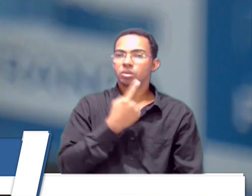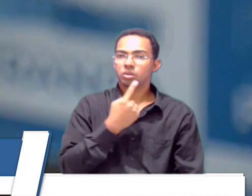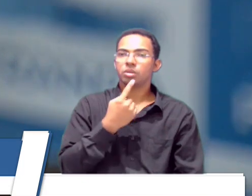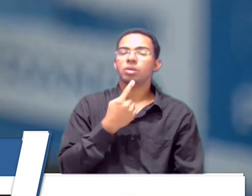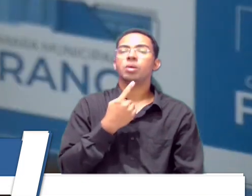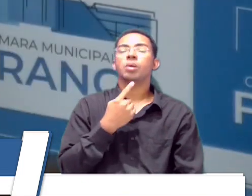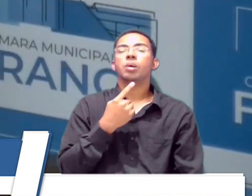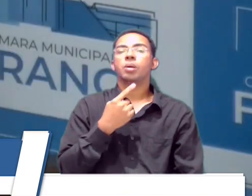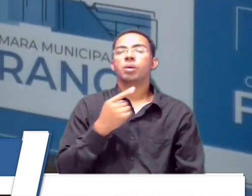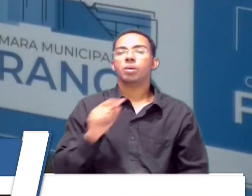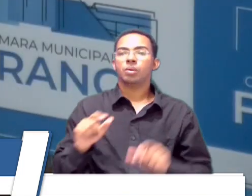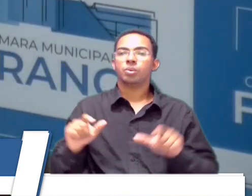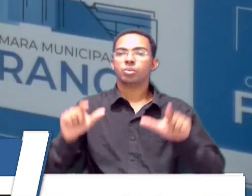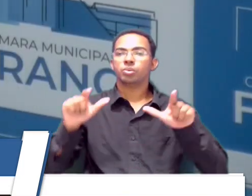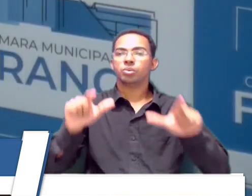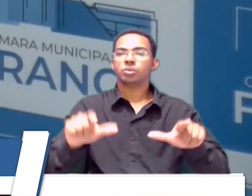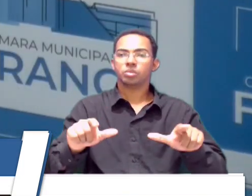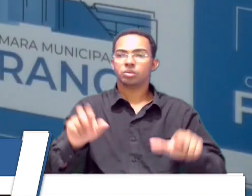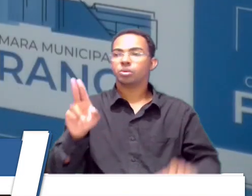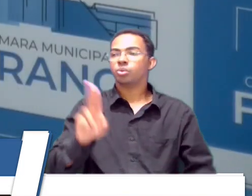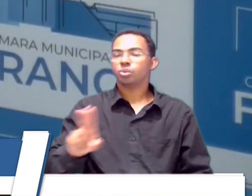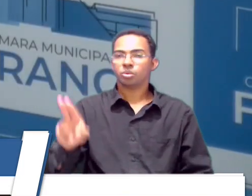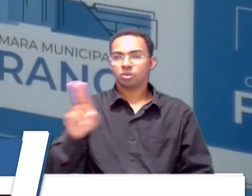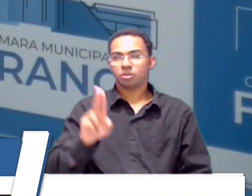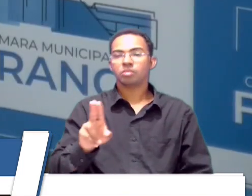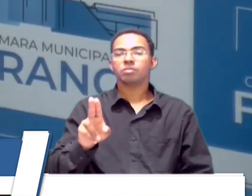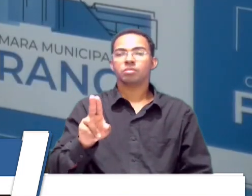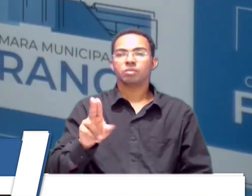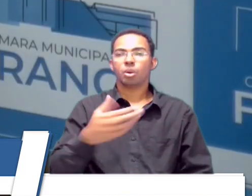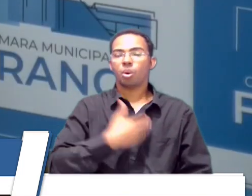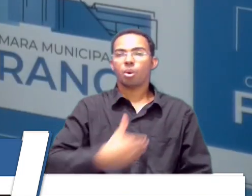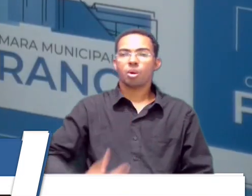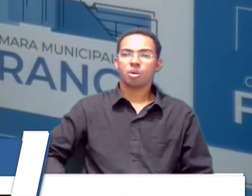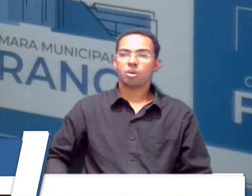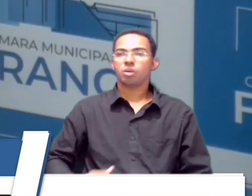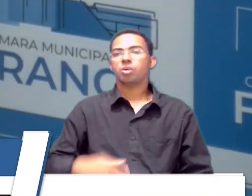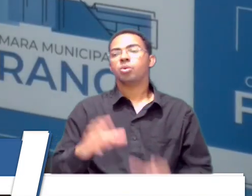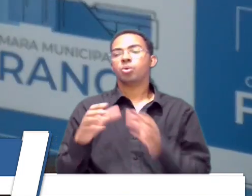o título de utilidade pública à Flor da Vida.